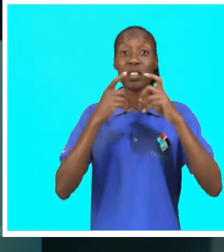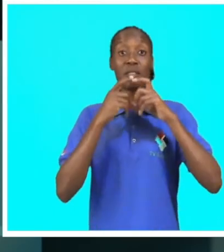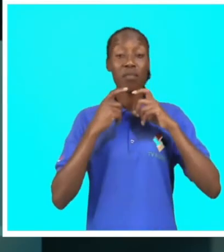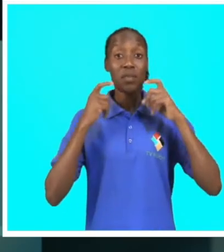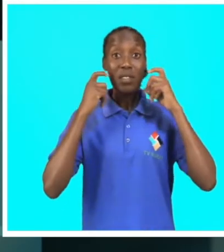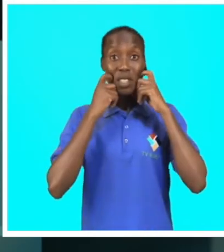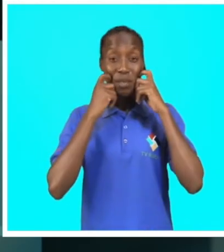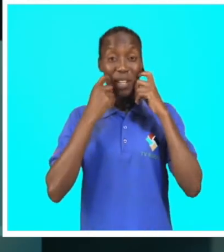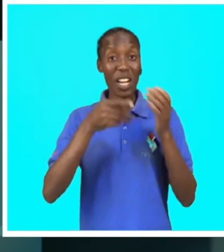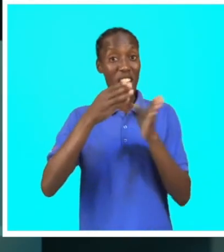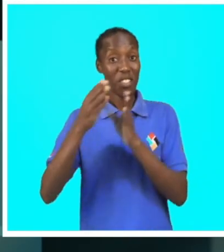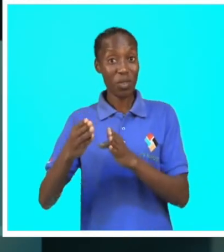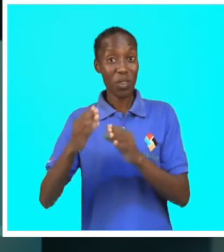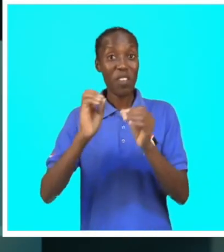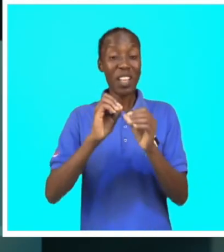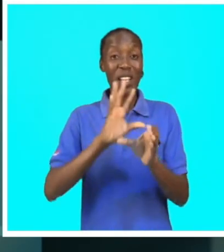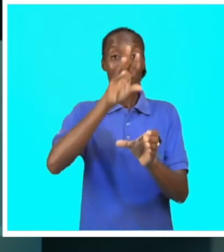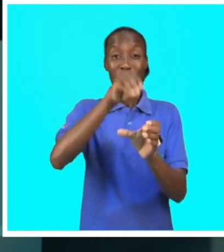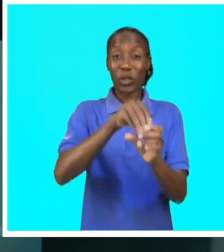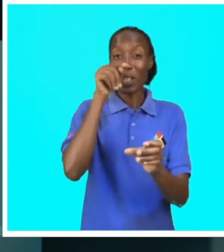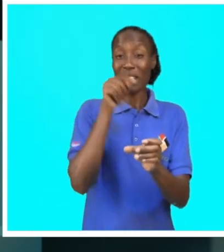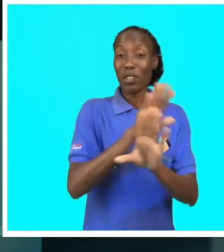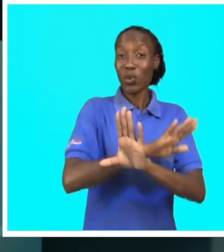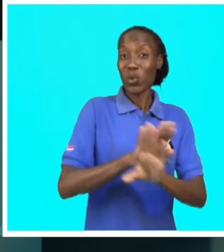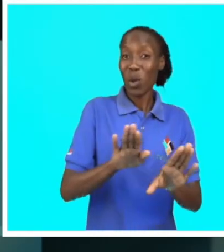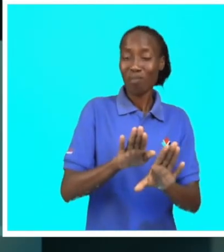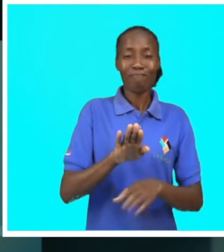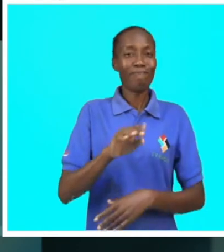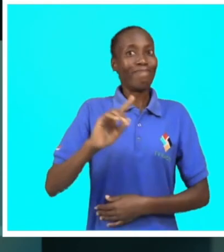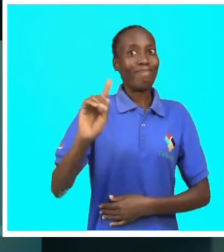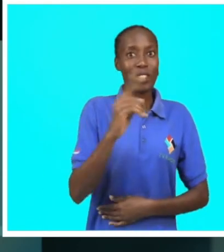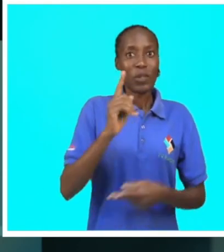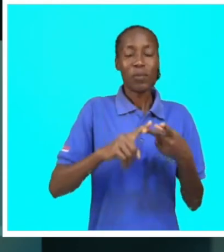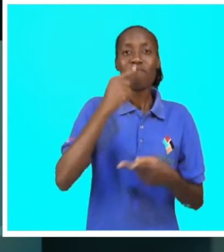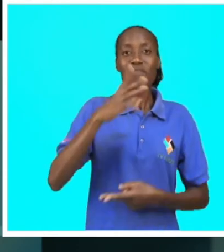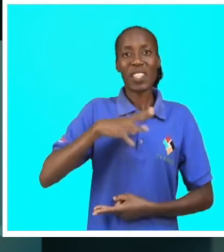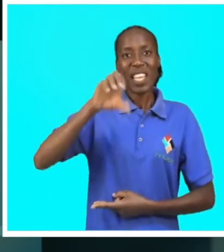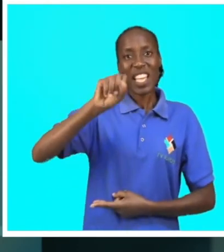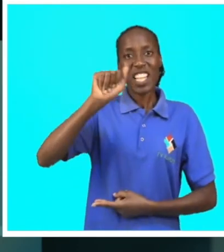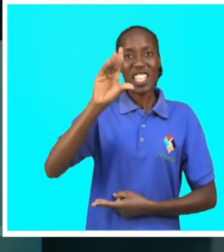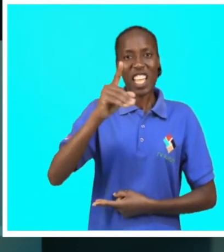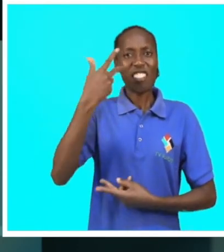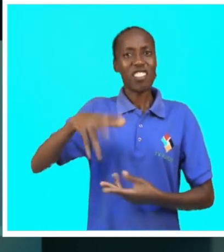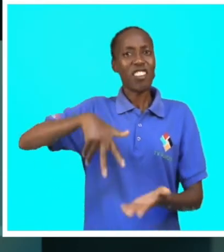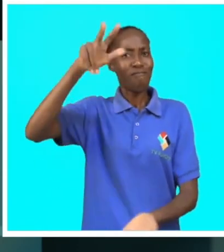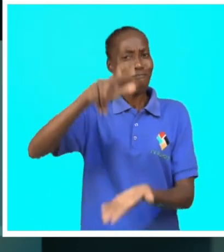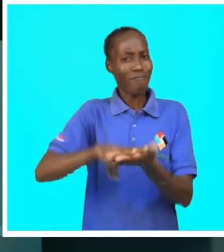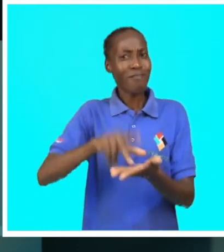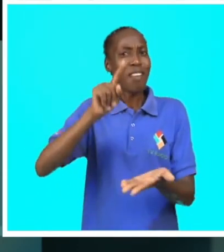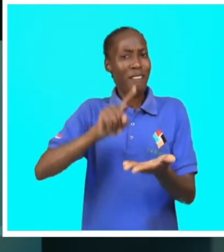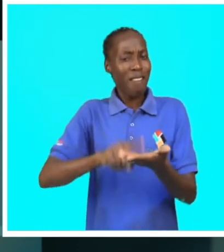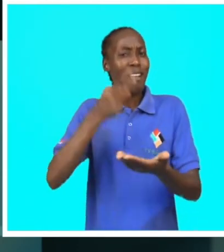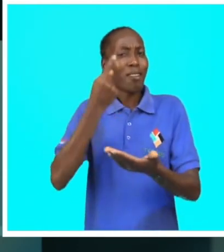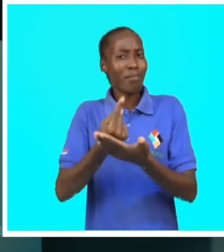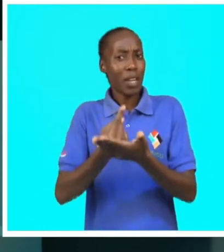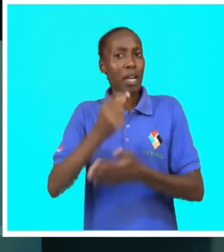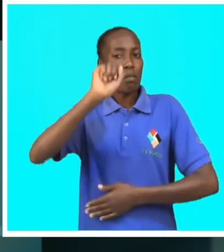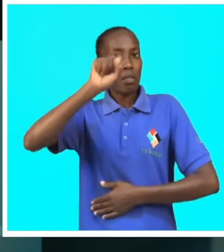moçambicanos não investirem internamente, porque nós também temos o regime das saídas aprovadas em Moçambique, então seria uma mais-valia.